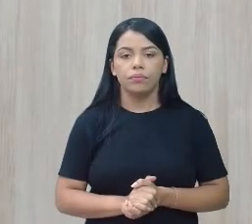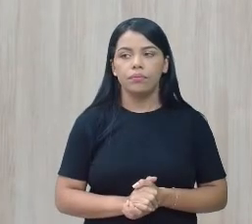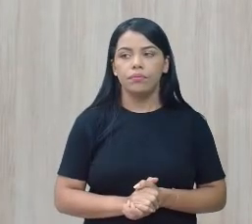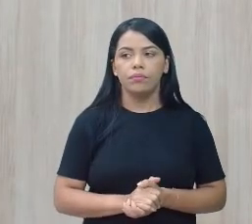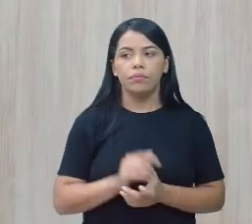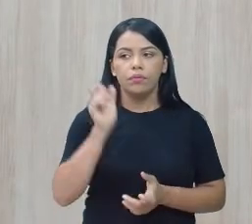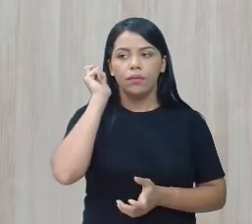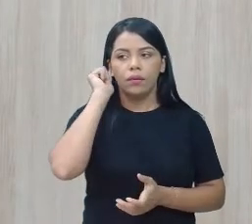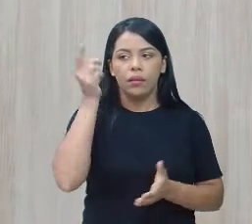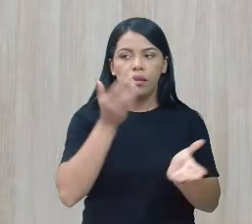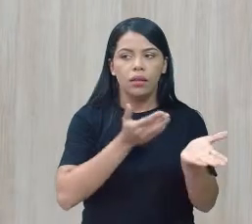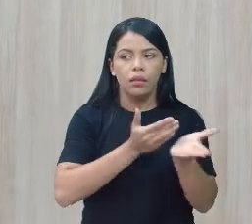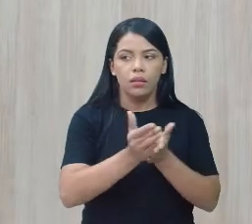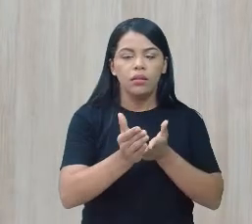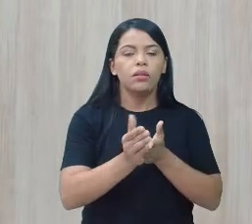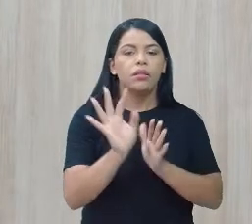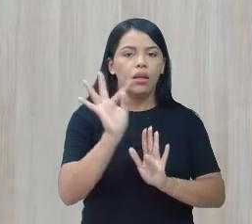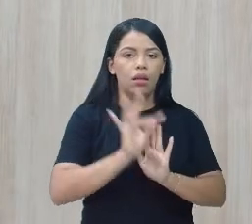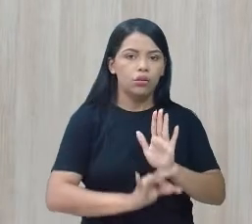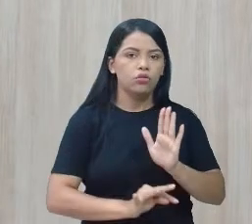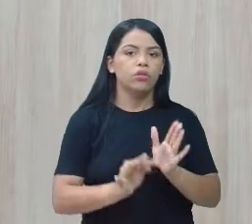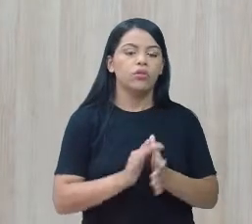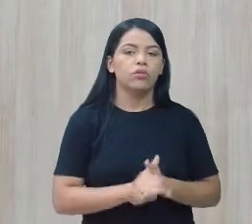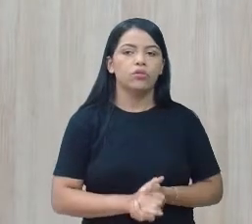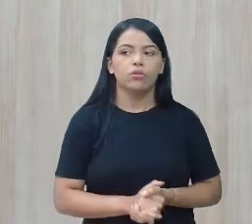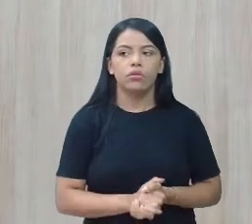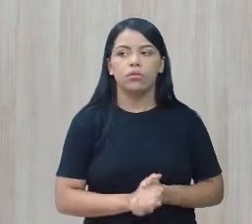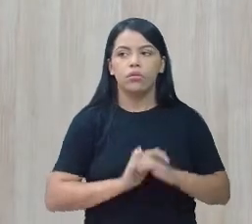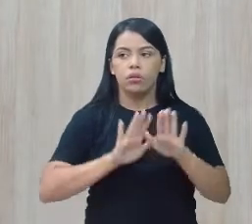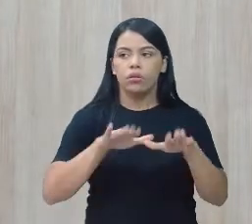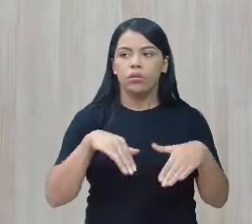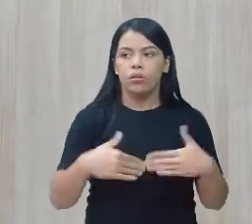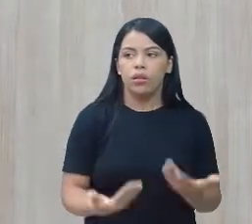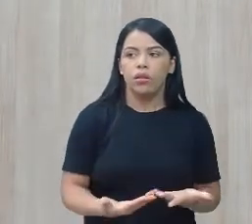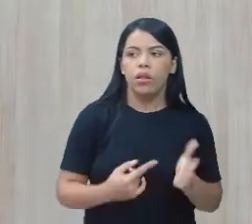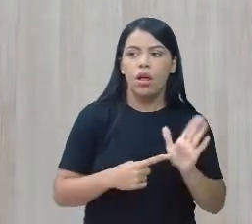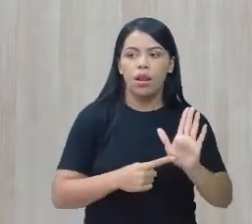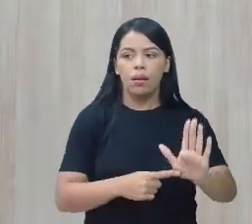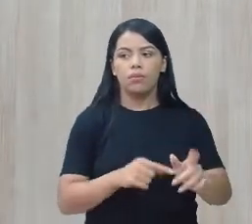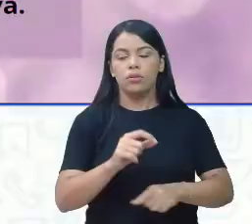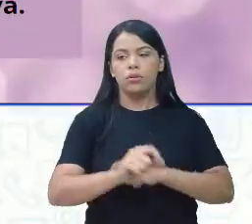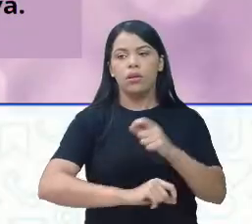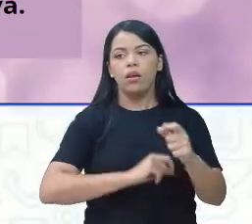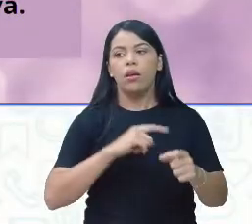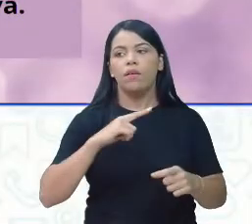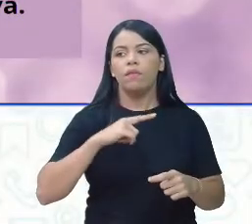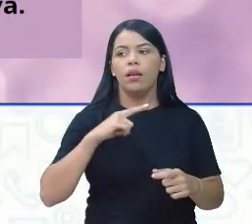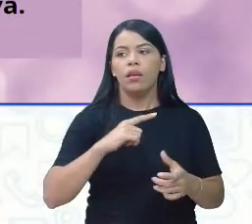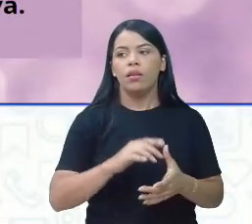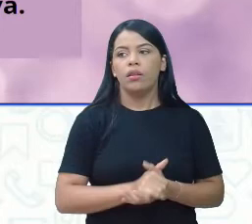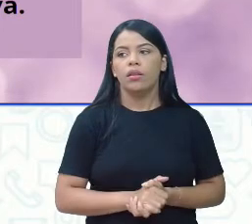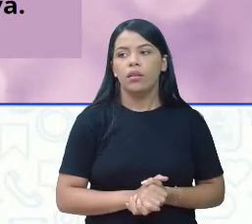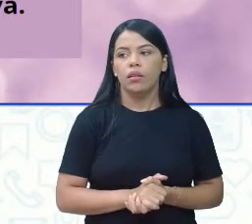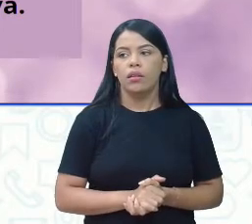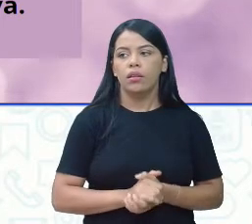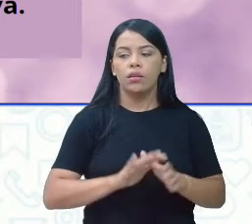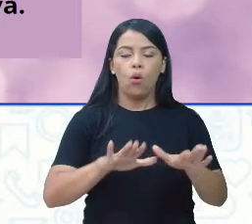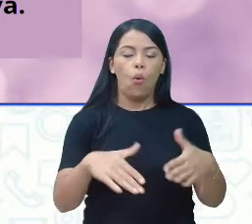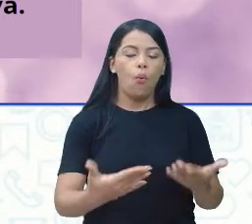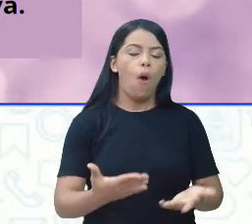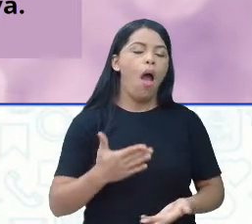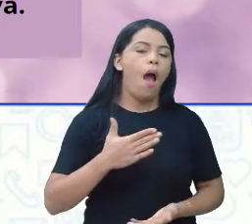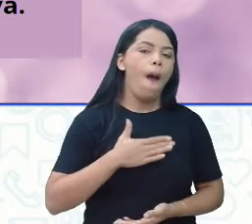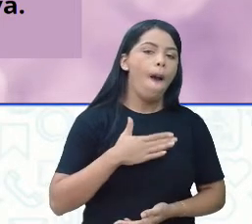as ideias iniciais do texto, as informações iniciais do texto. Então, é na apresentação em que vai aparecer quem são os meus